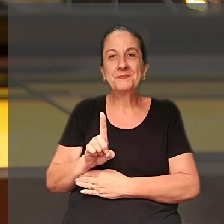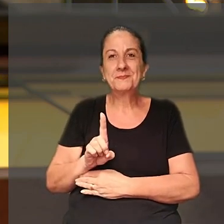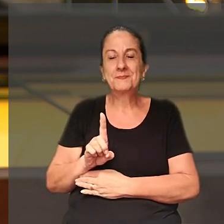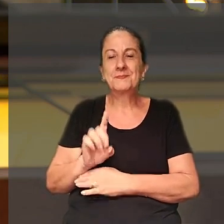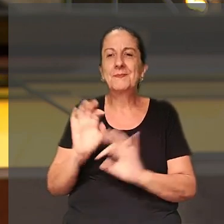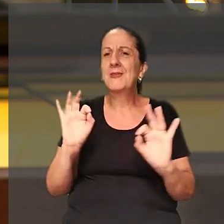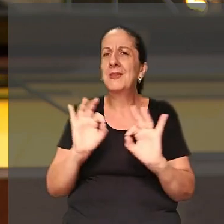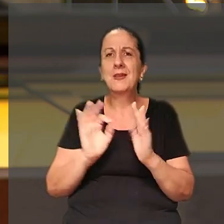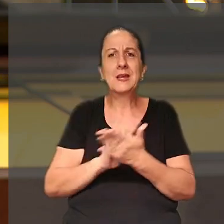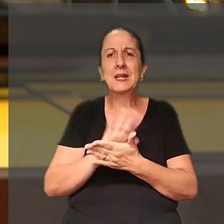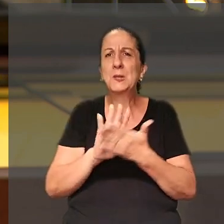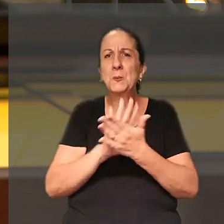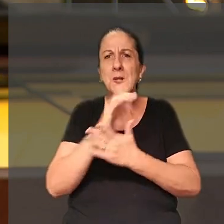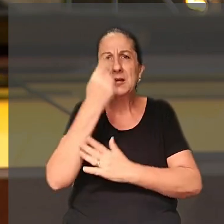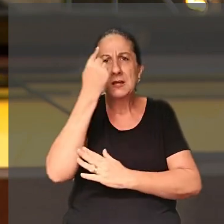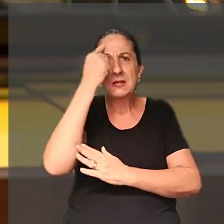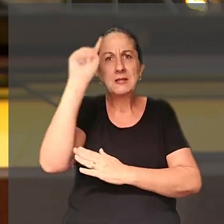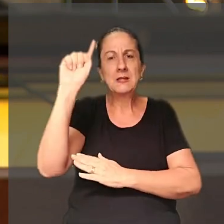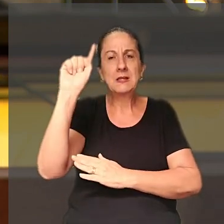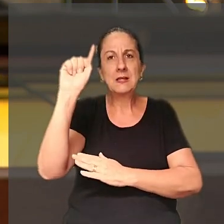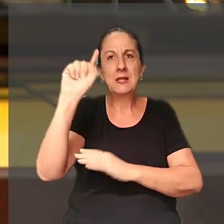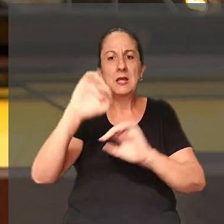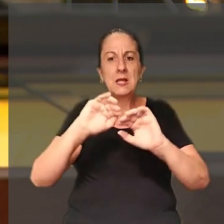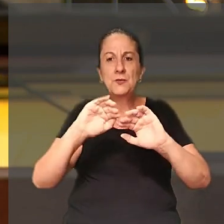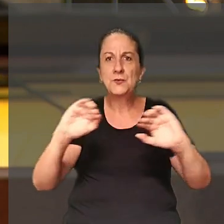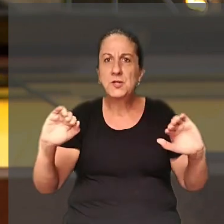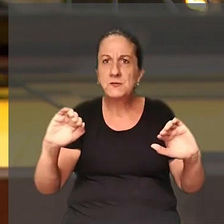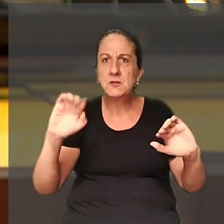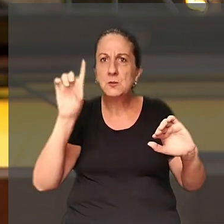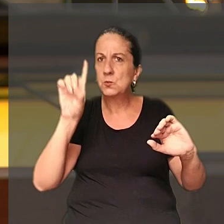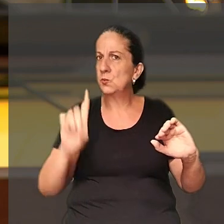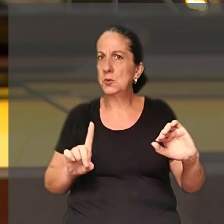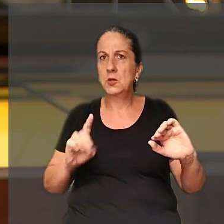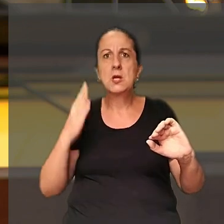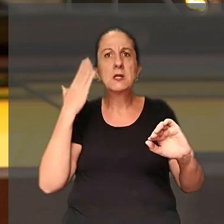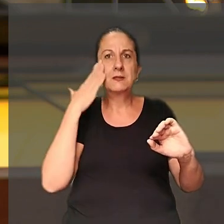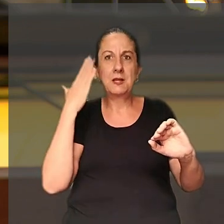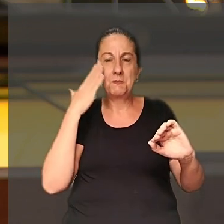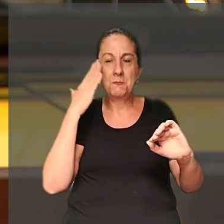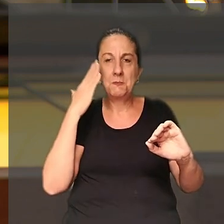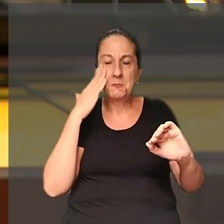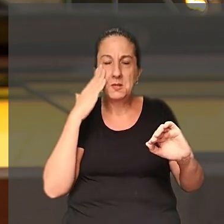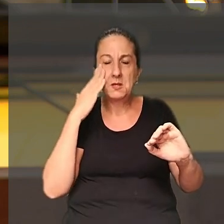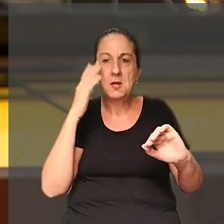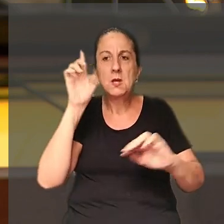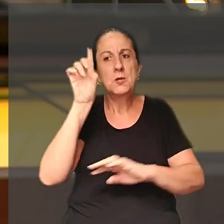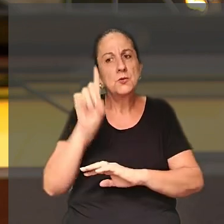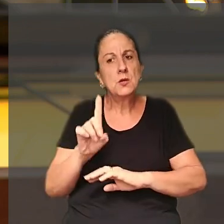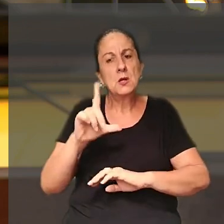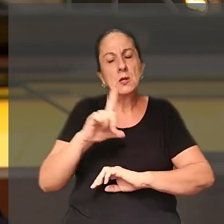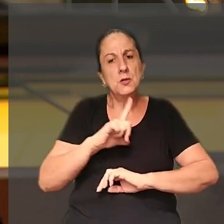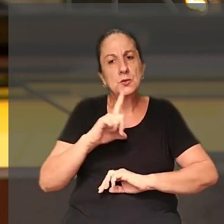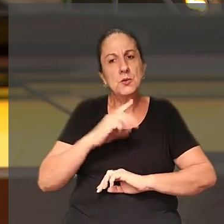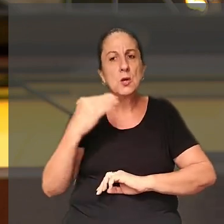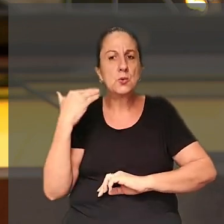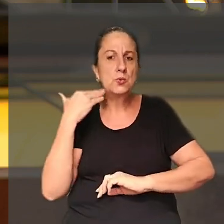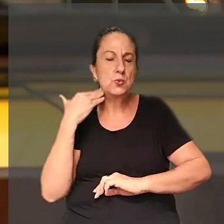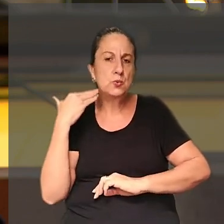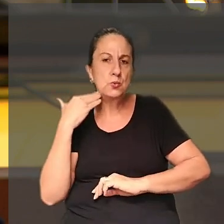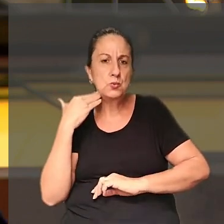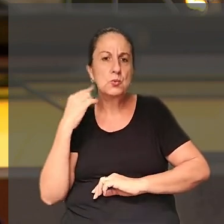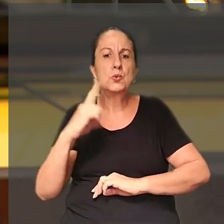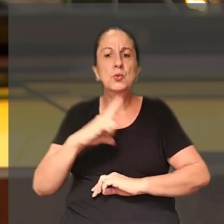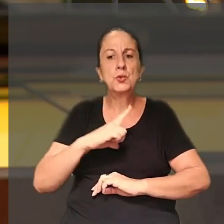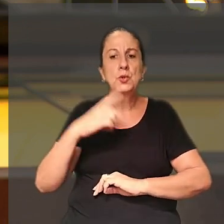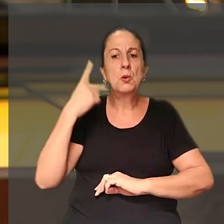direito. Nenhuma ideia da divisão do direito. Eu sabia era que no direito